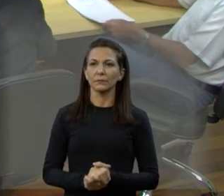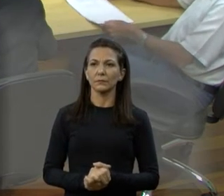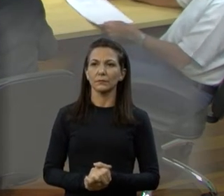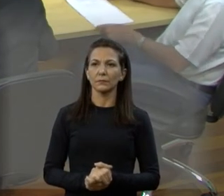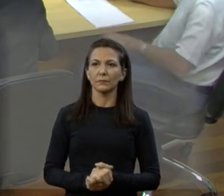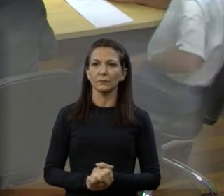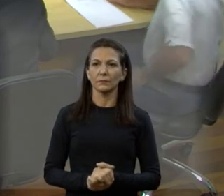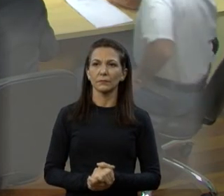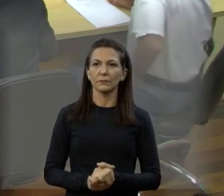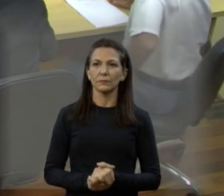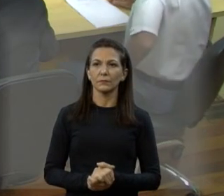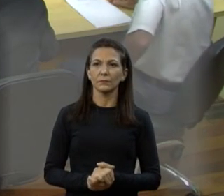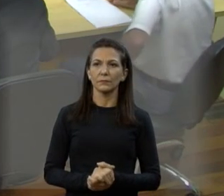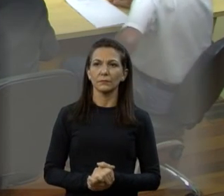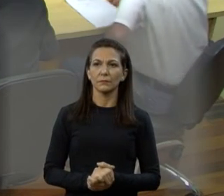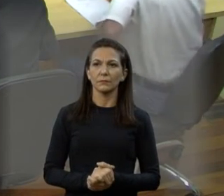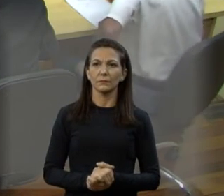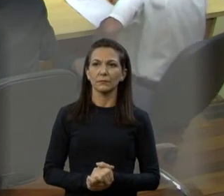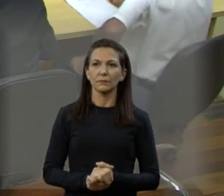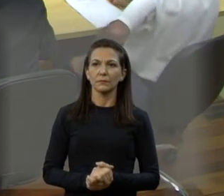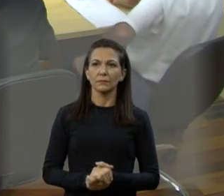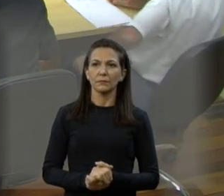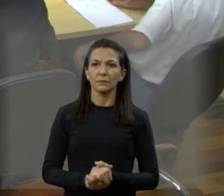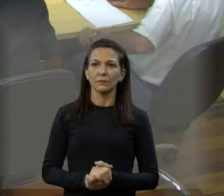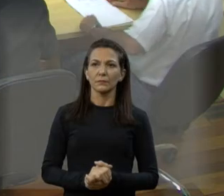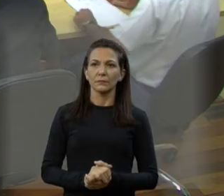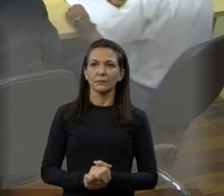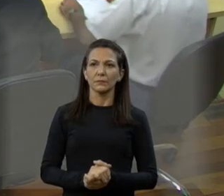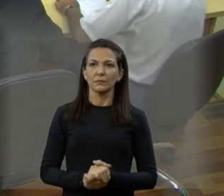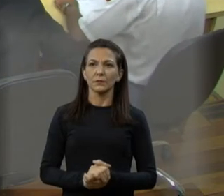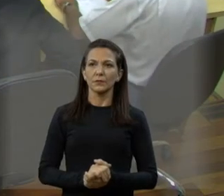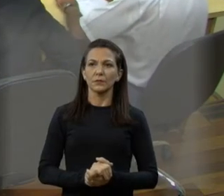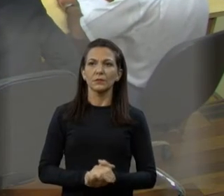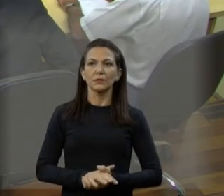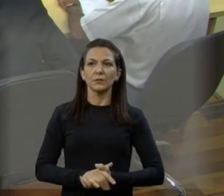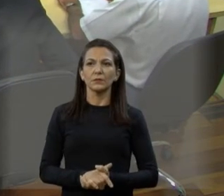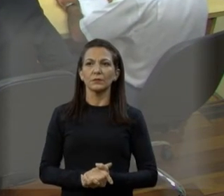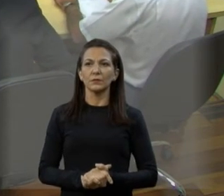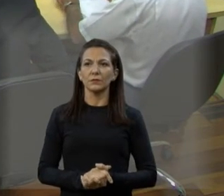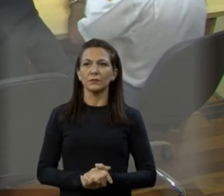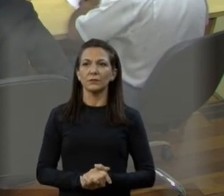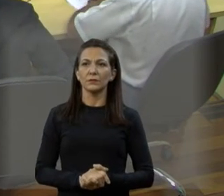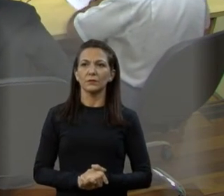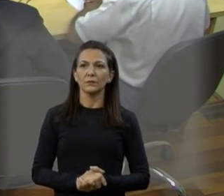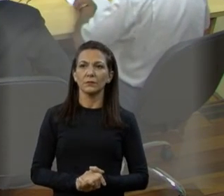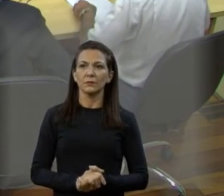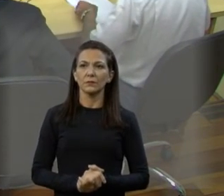G1 e vamos vamos